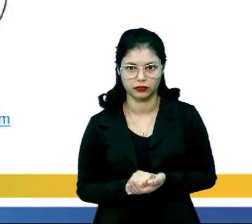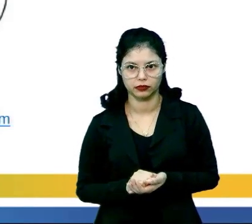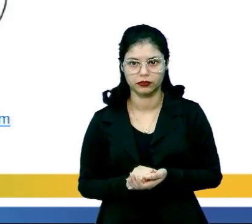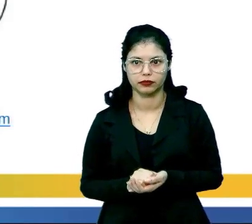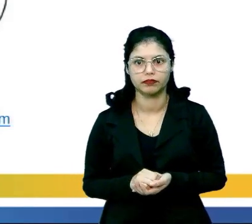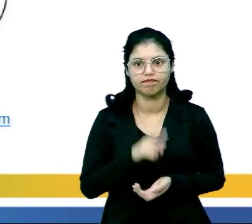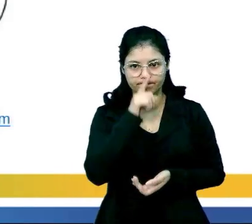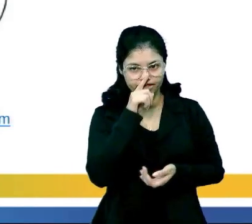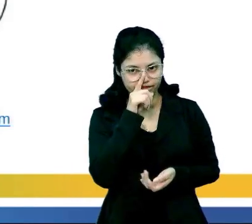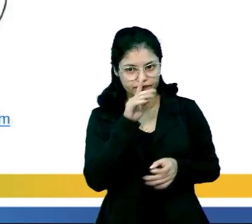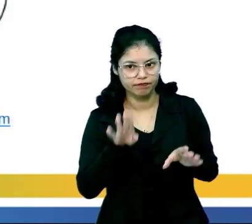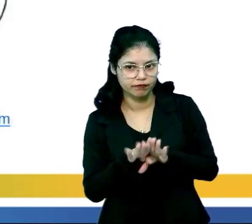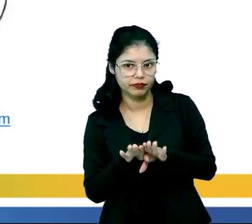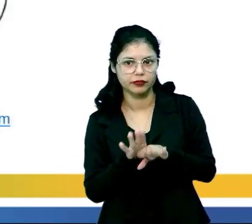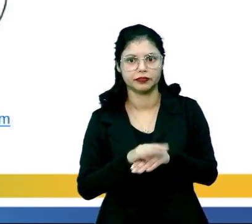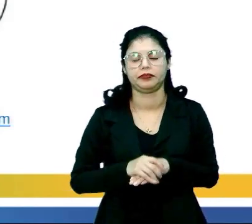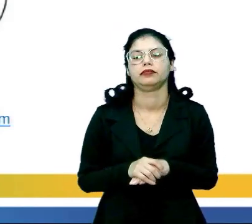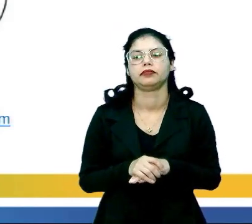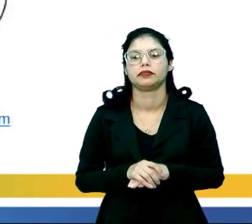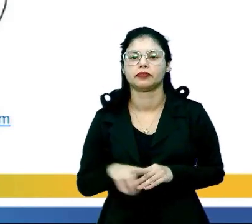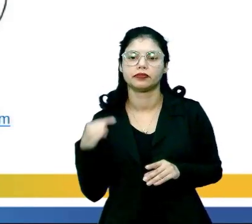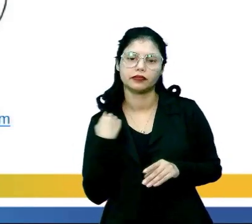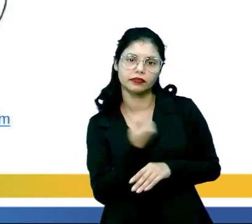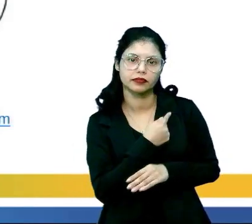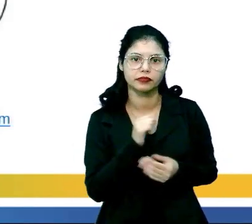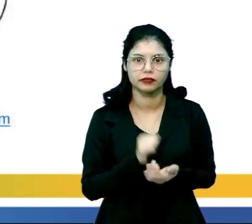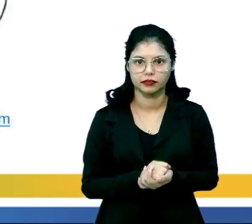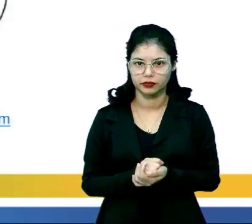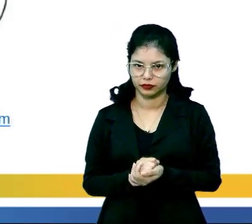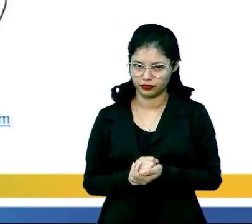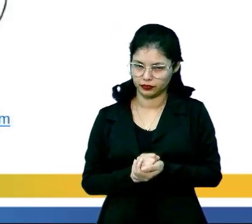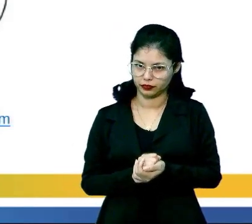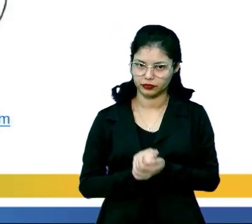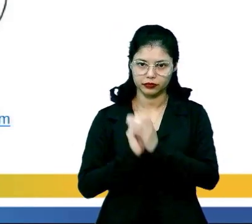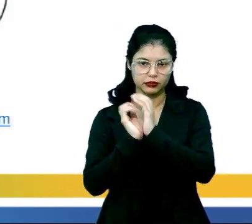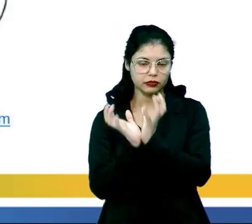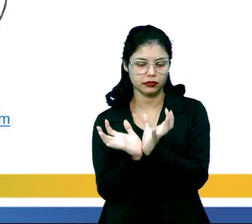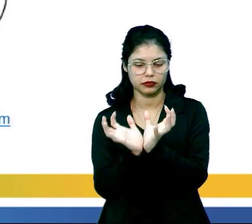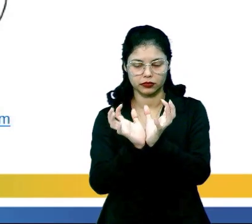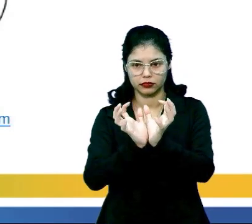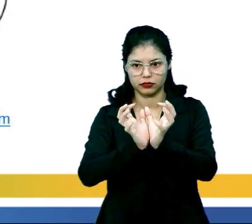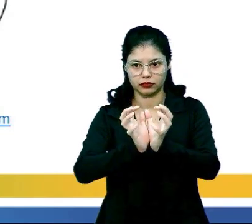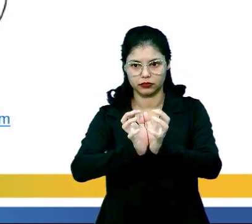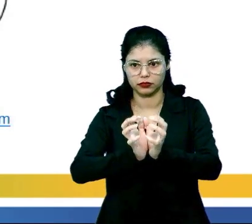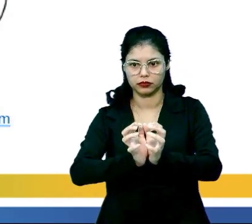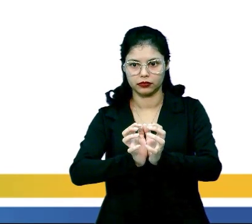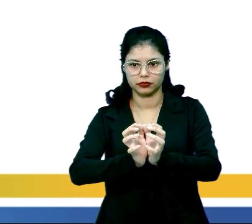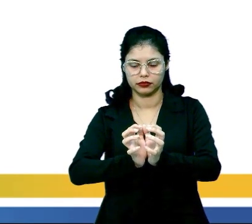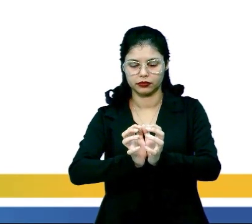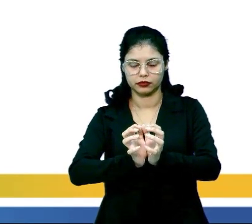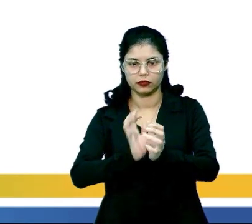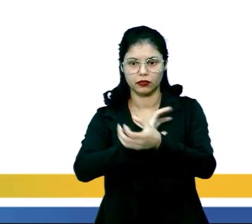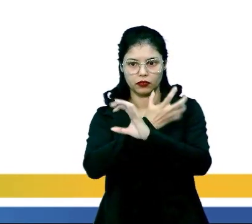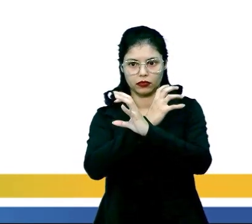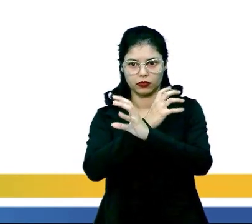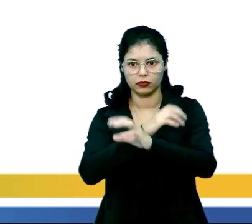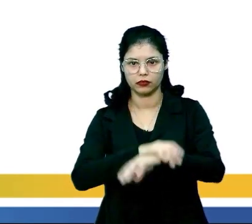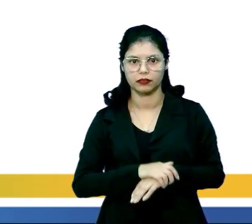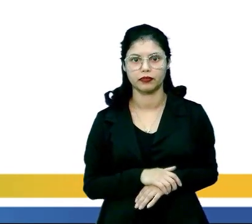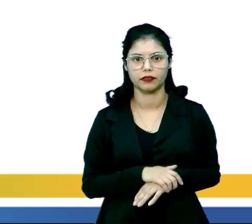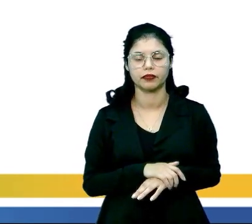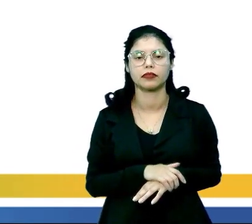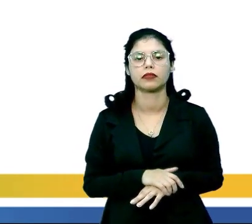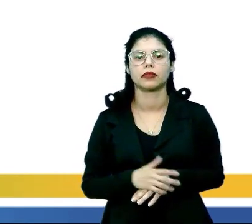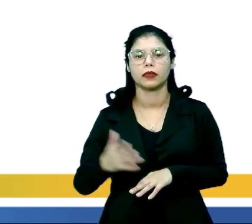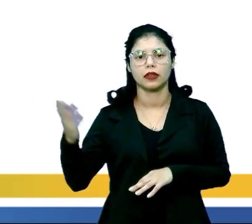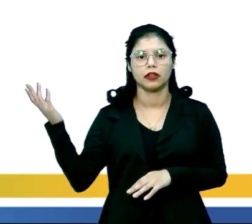perigoso, tá certo, pessoal? Então, nossa caixa craniana é dividida dessa forma. E